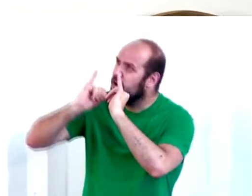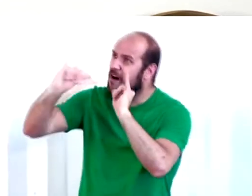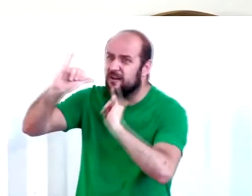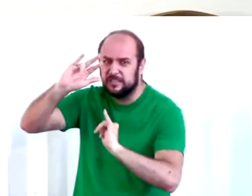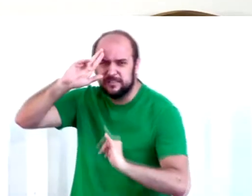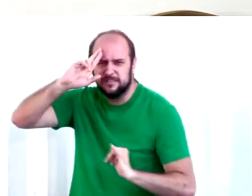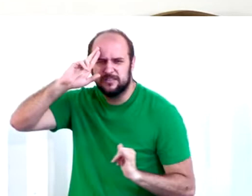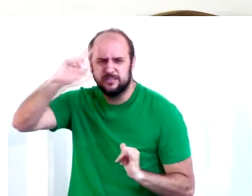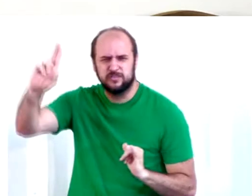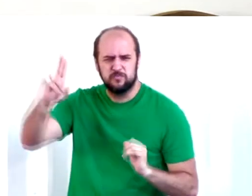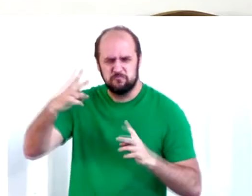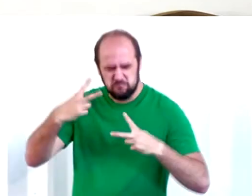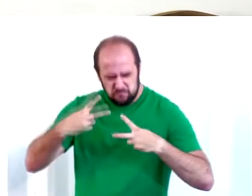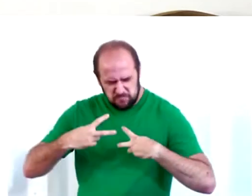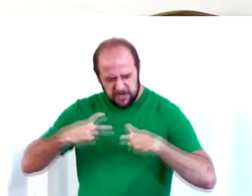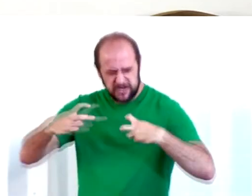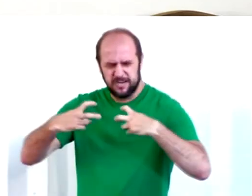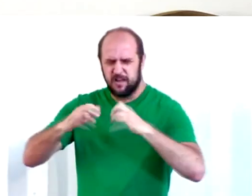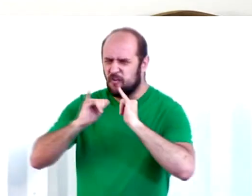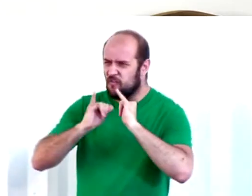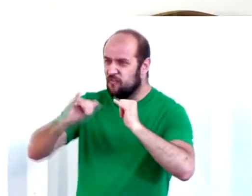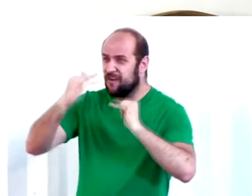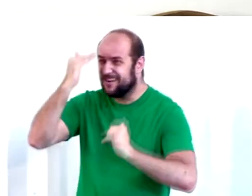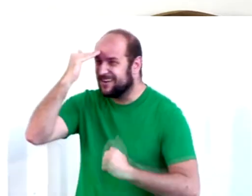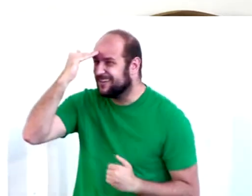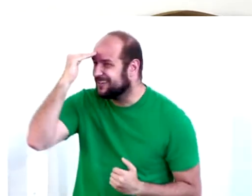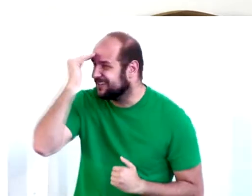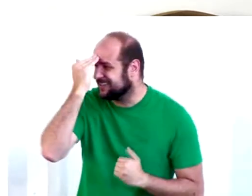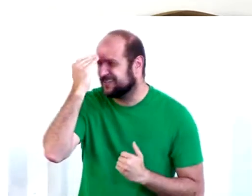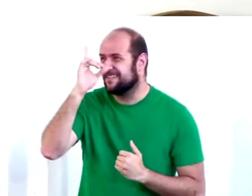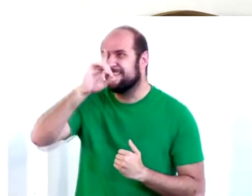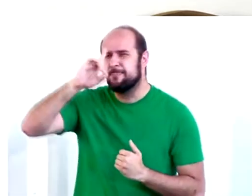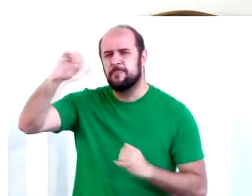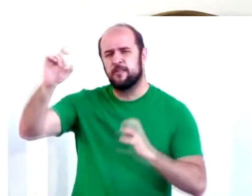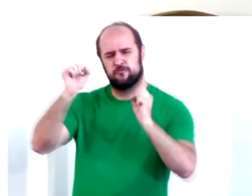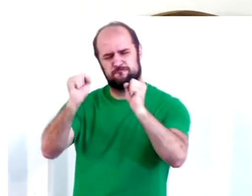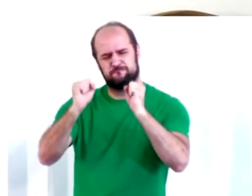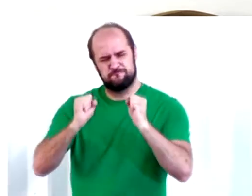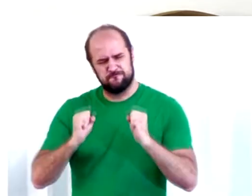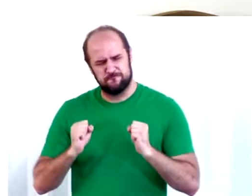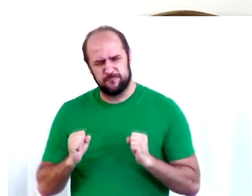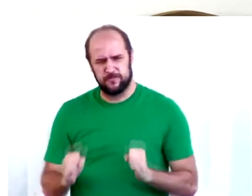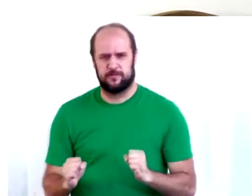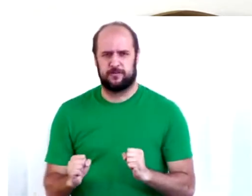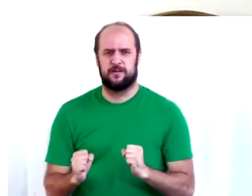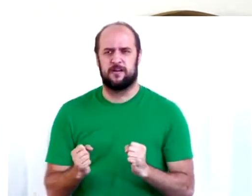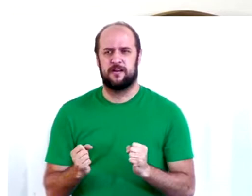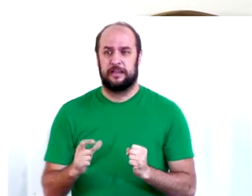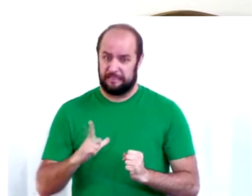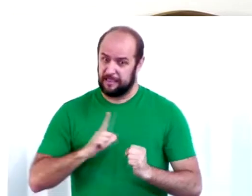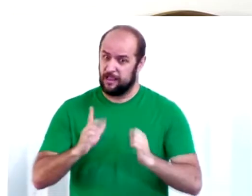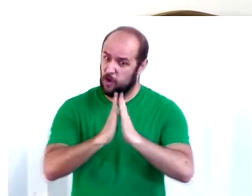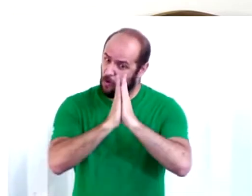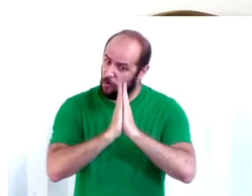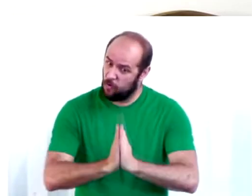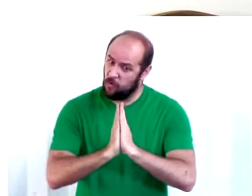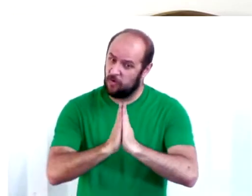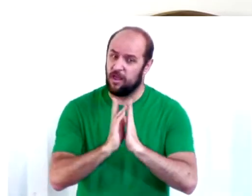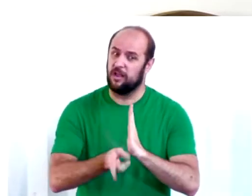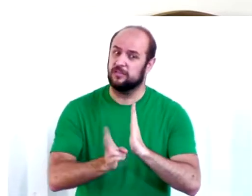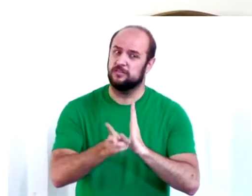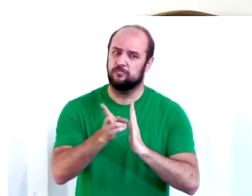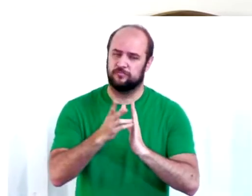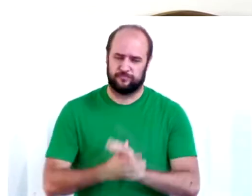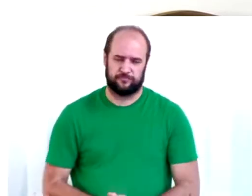ela reconhecesse, compreendesse o poder da oração. E vem a última parte, então,